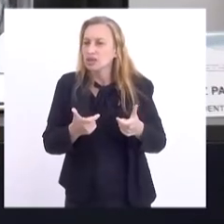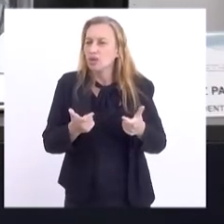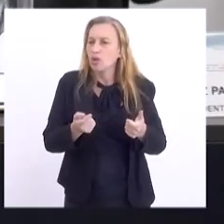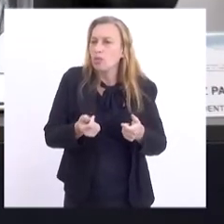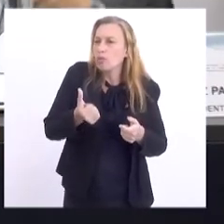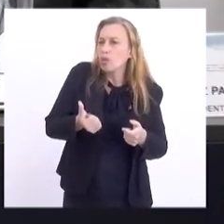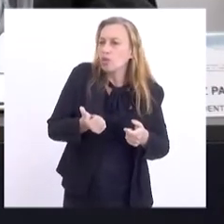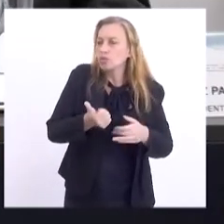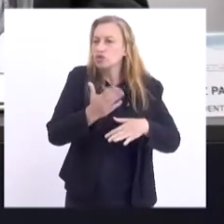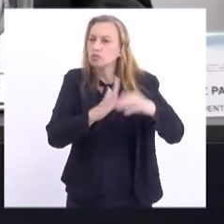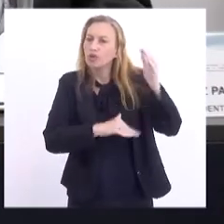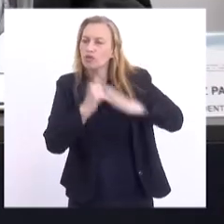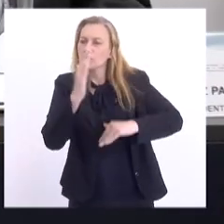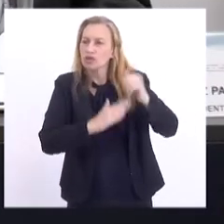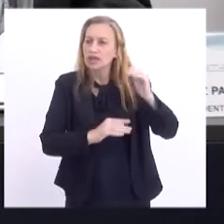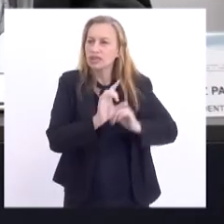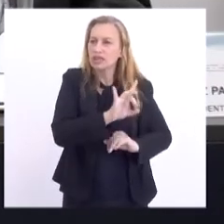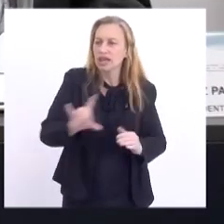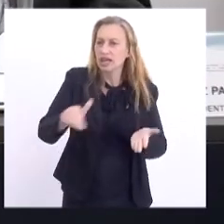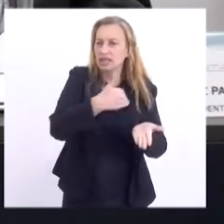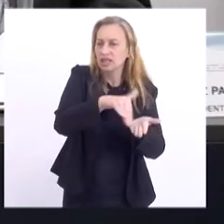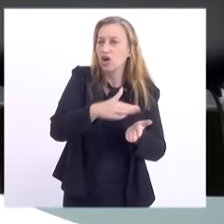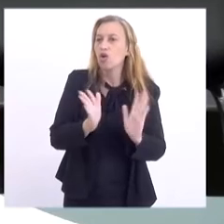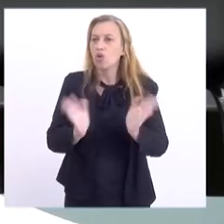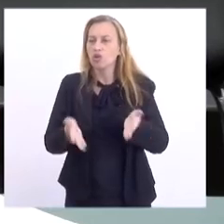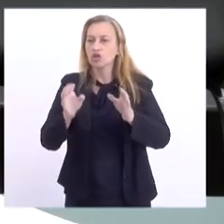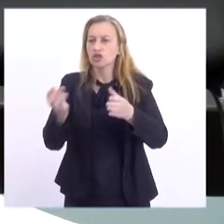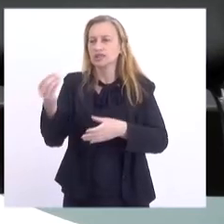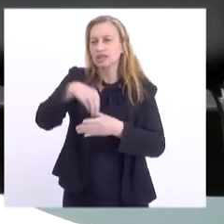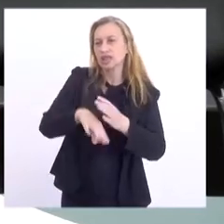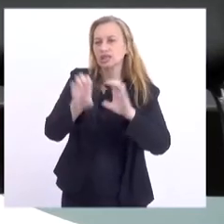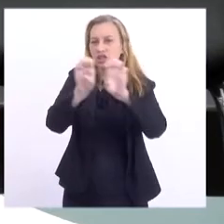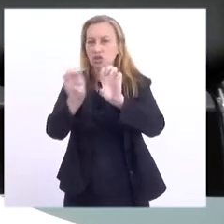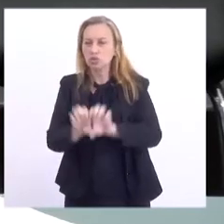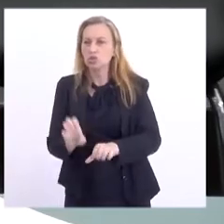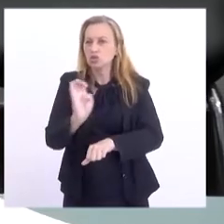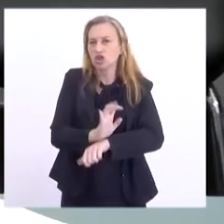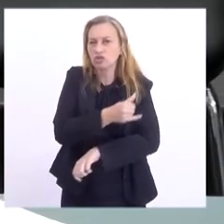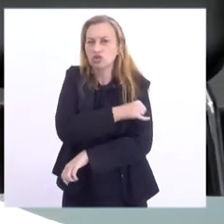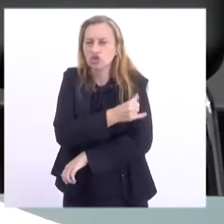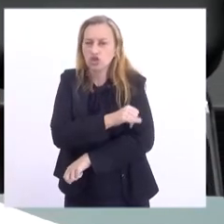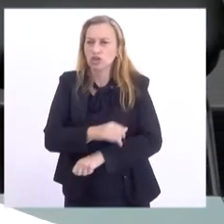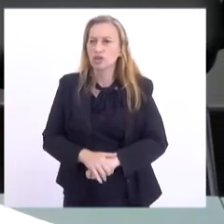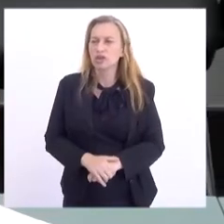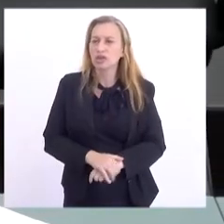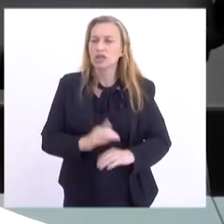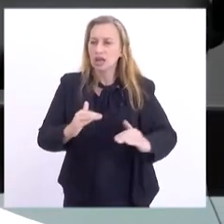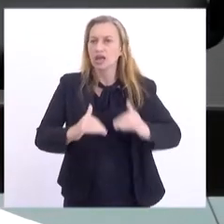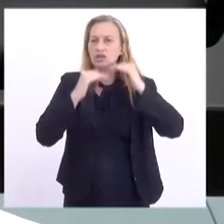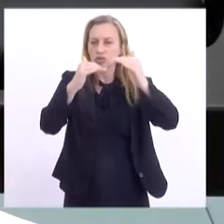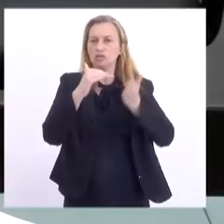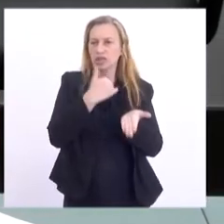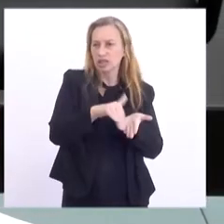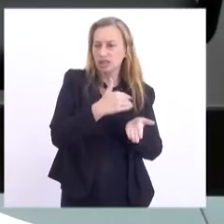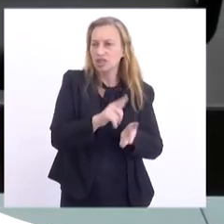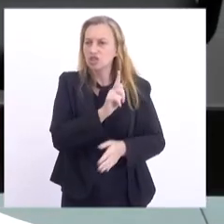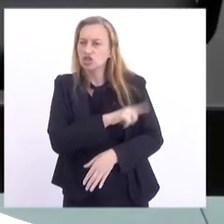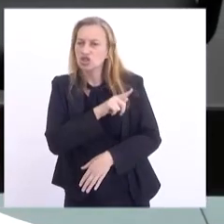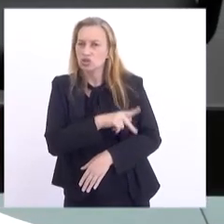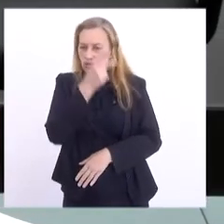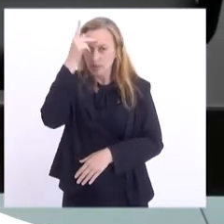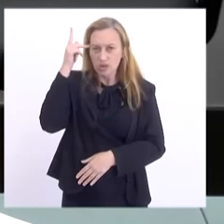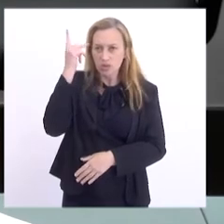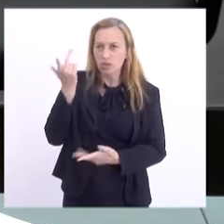falar o nome desse órgão é hoje dentro da estrutura organizacional do Estado do Rio de Janeiro a subsecretaria de gestão de